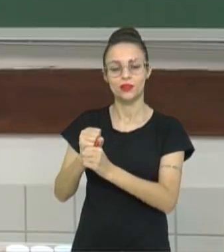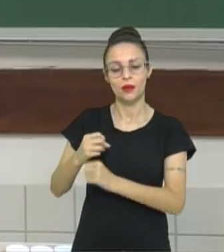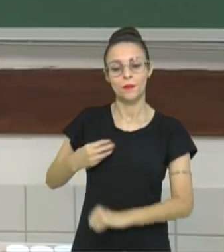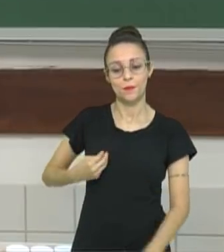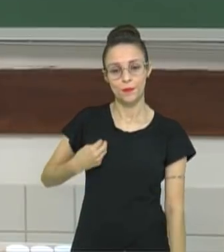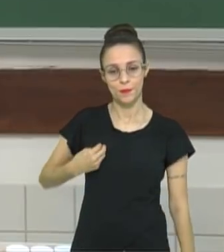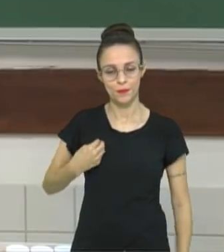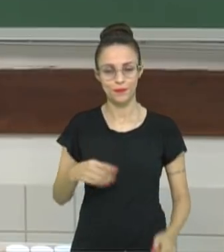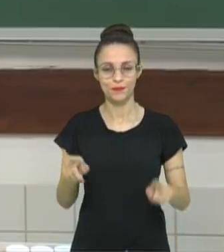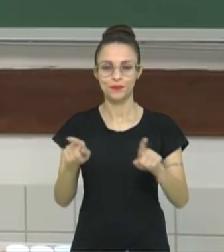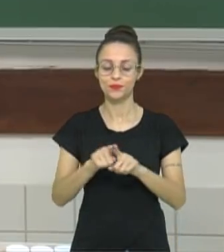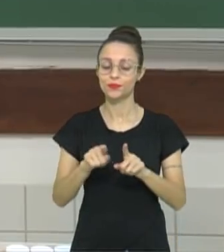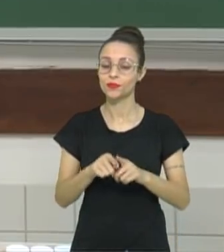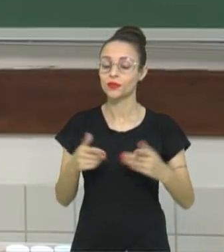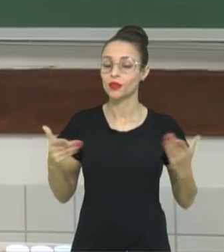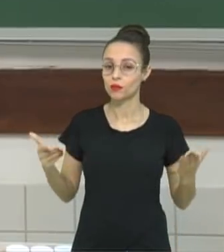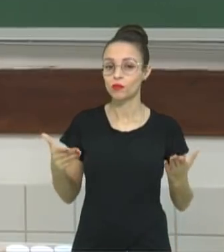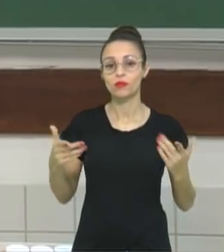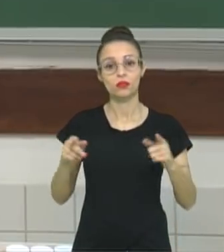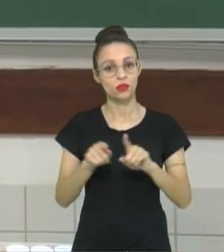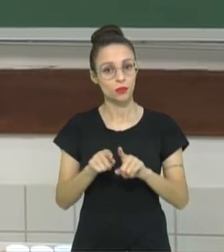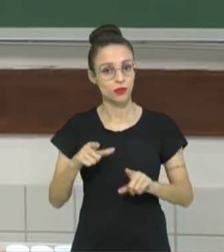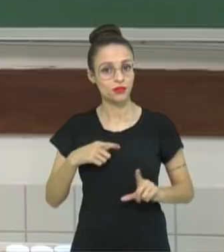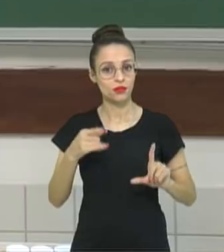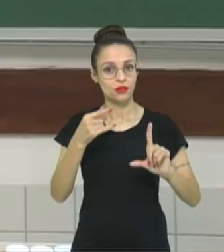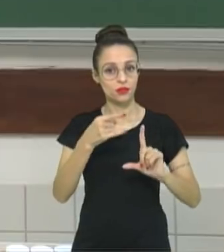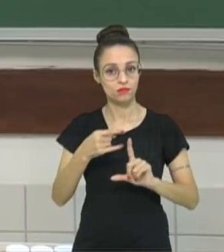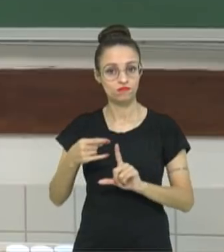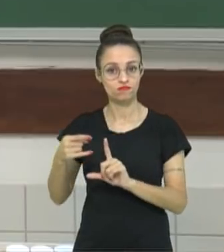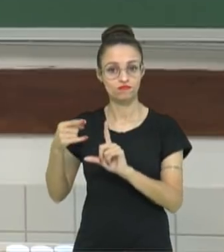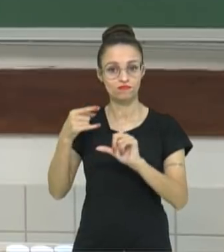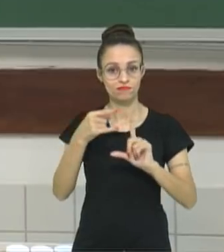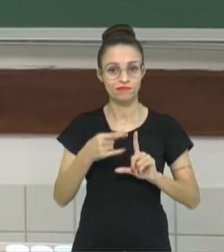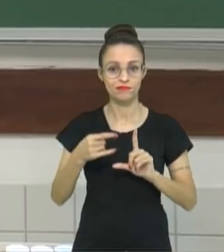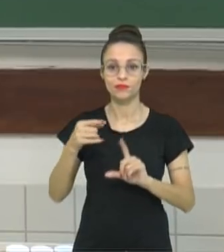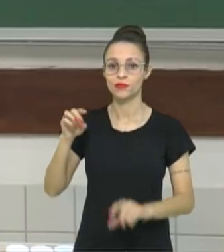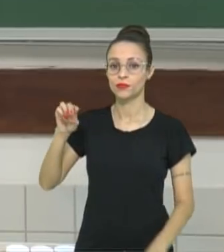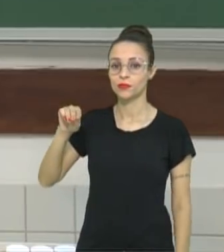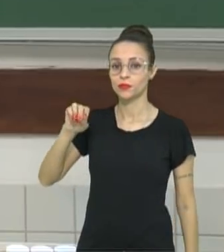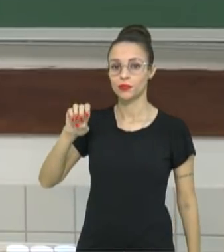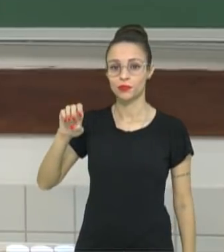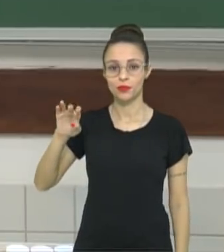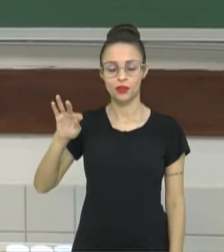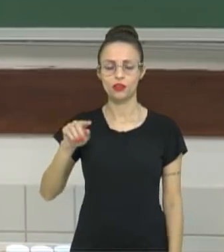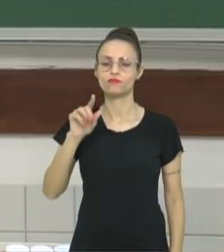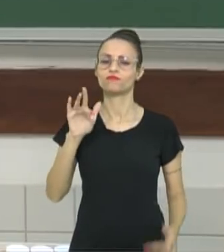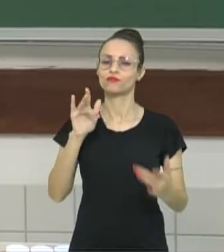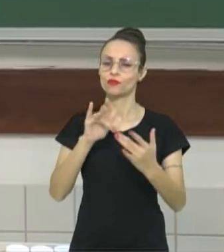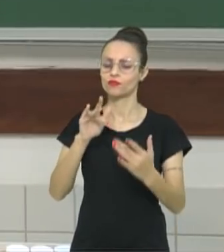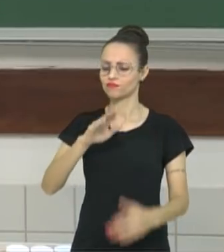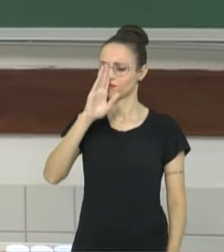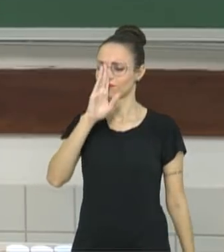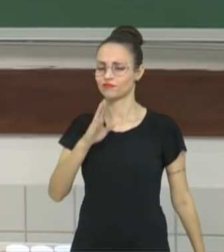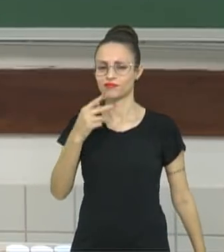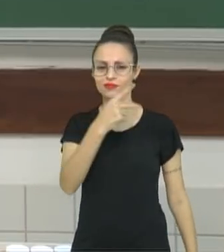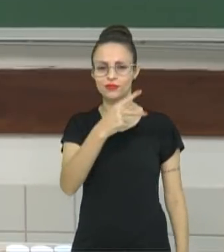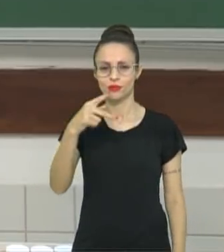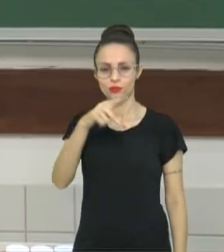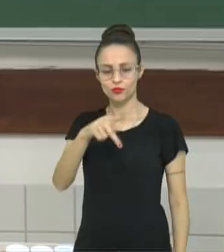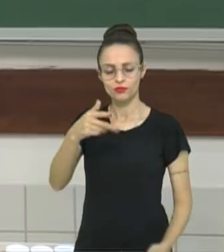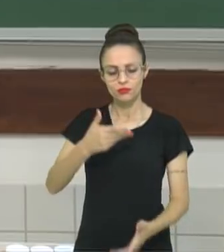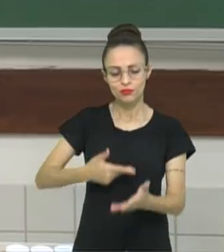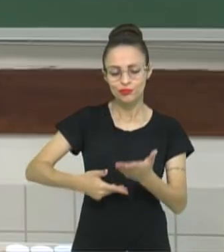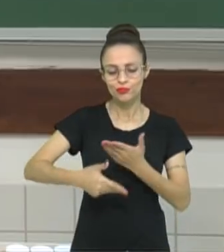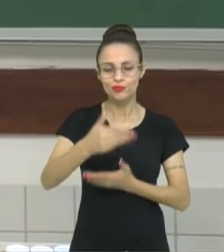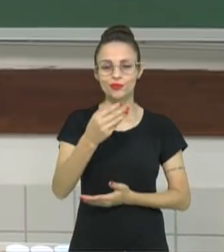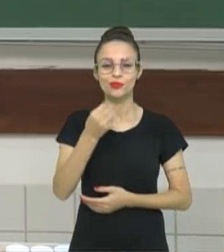agora também nós temos o Meet, que são aquele contato mais direto com o teu professor, e assim é uma oportunidade